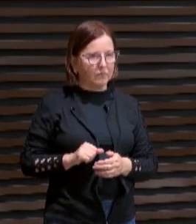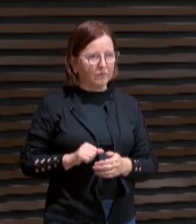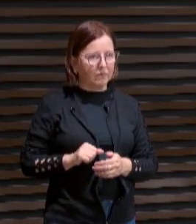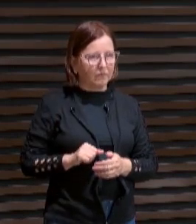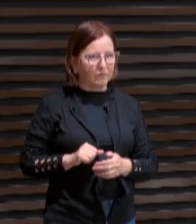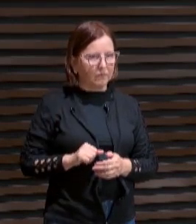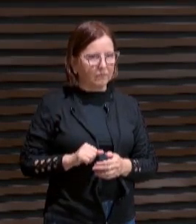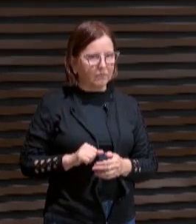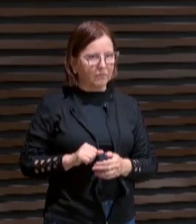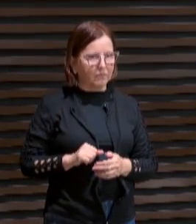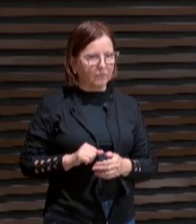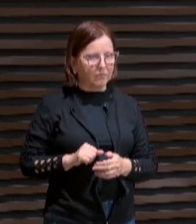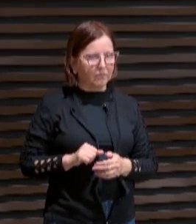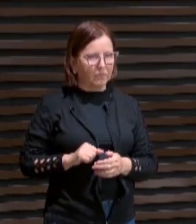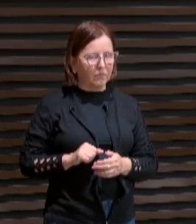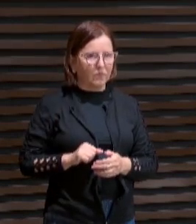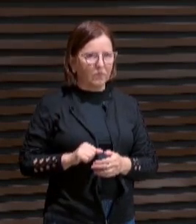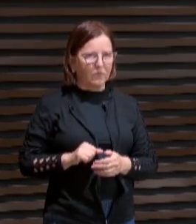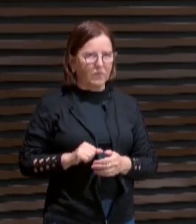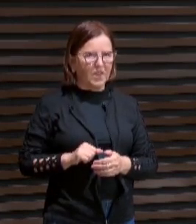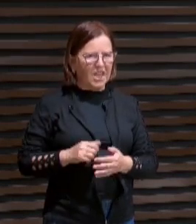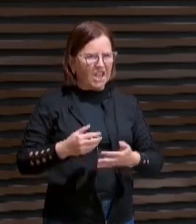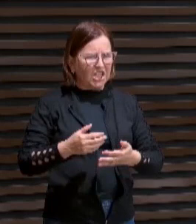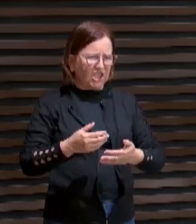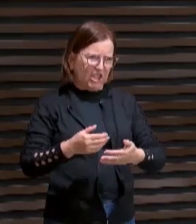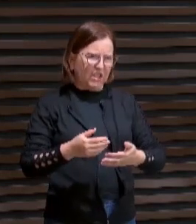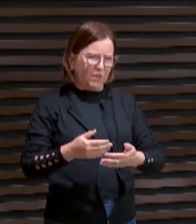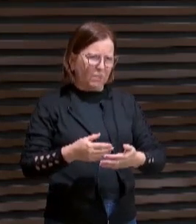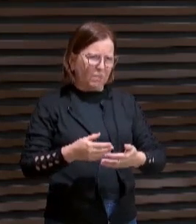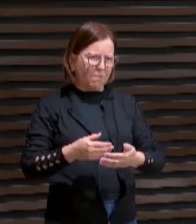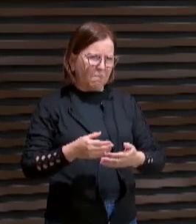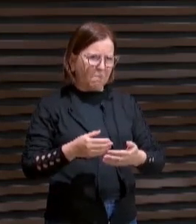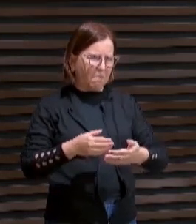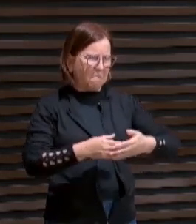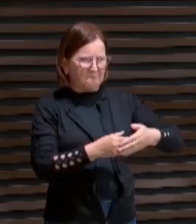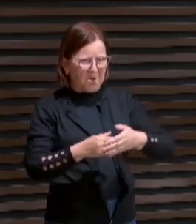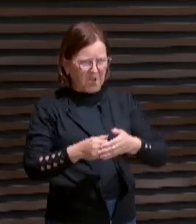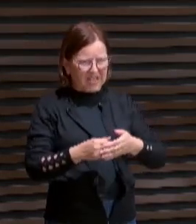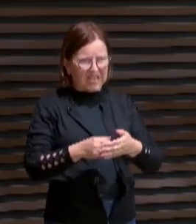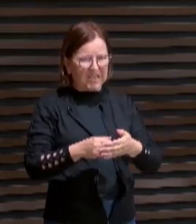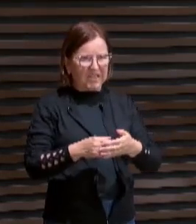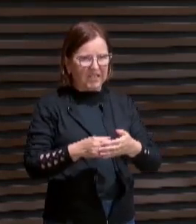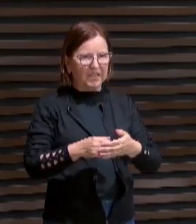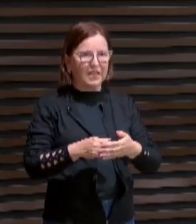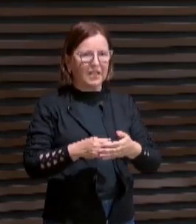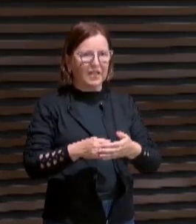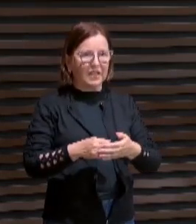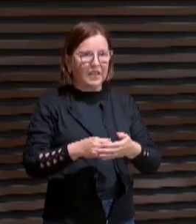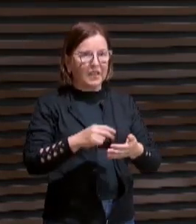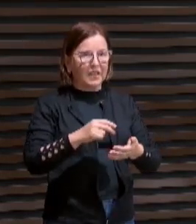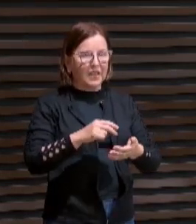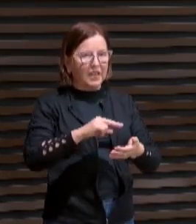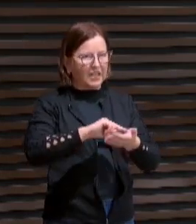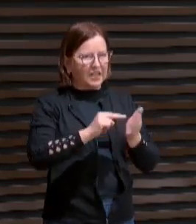rasgava um boneco que era o símbolo de um parto, de um aborto.